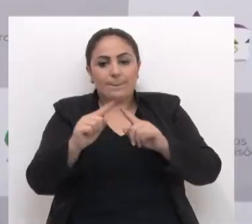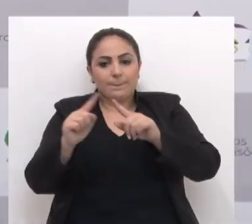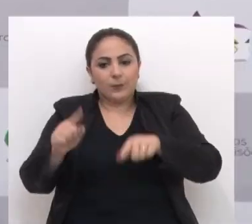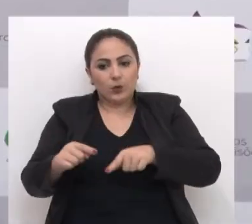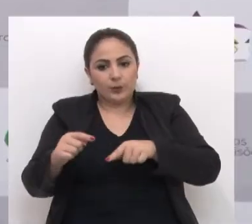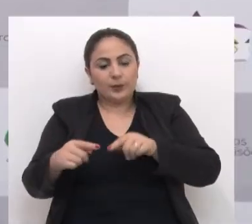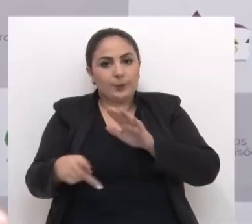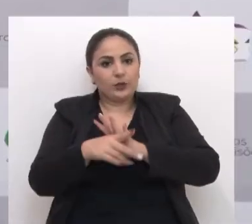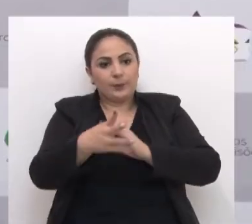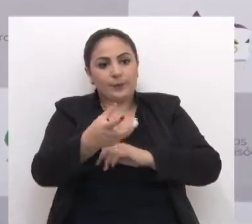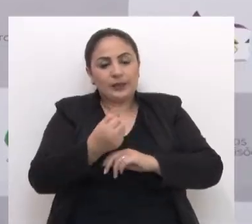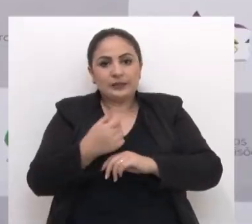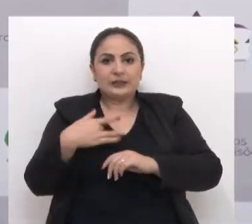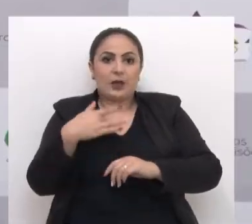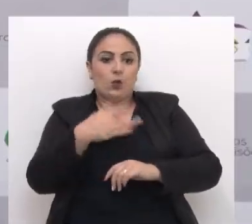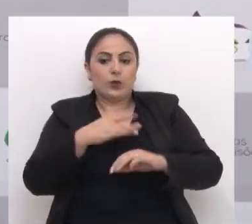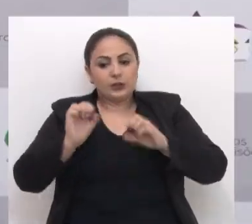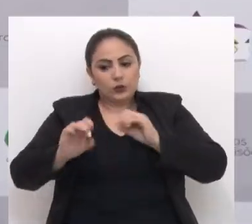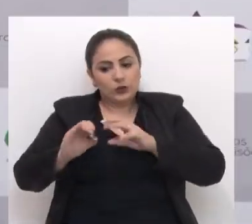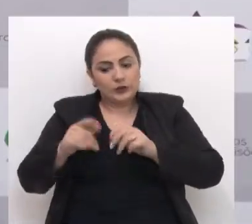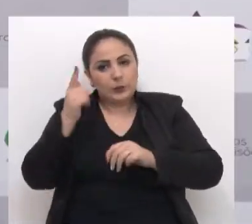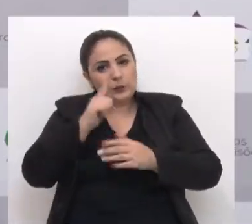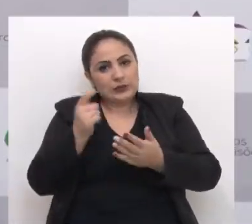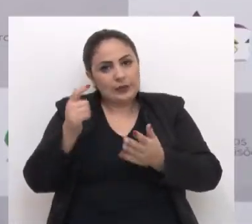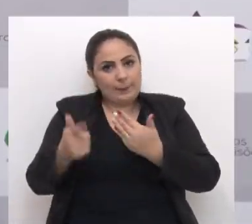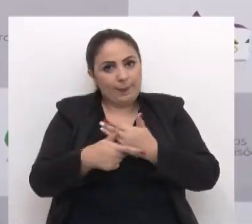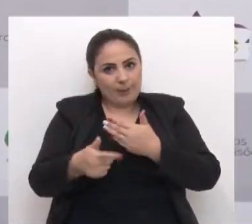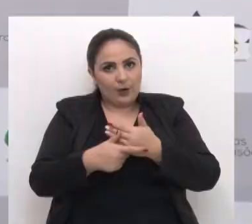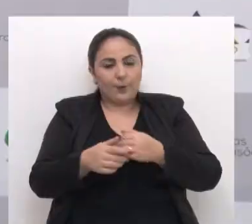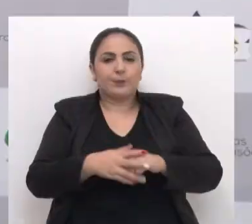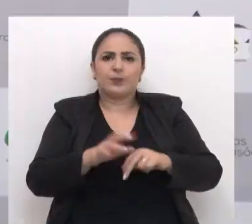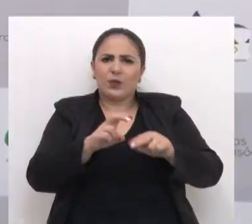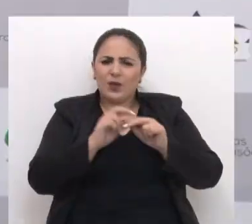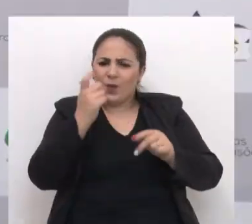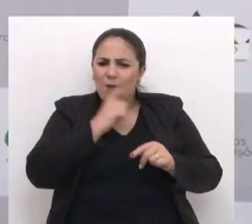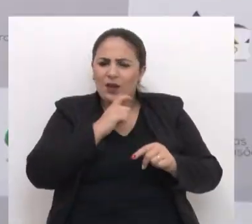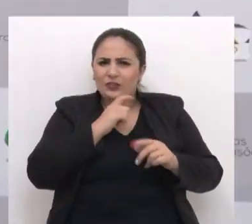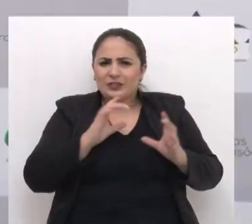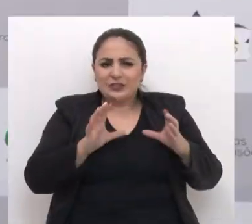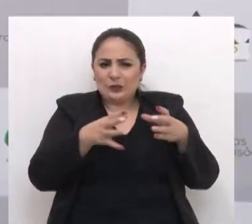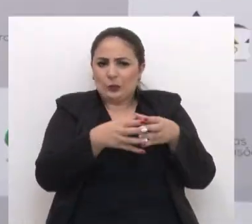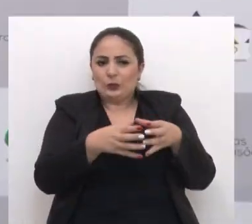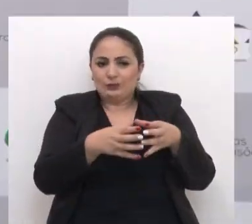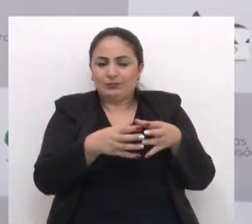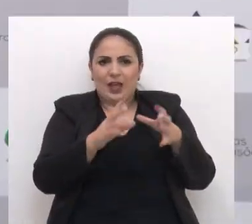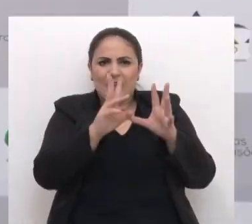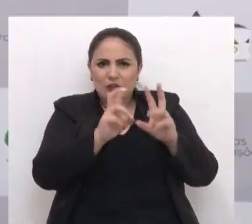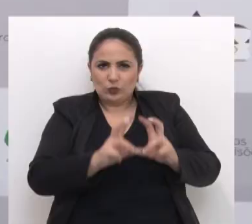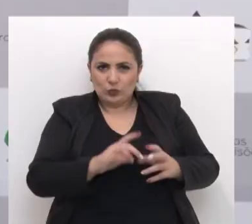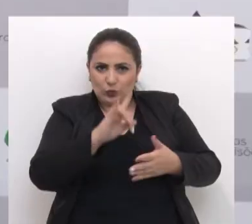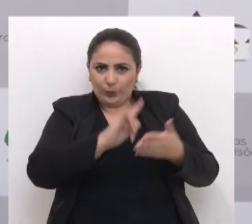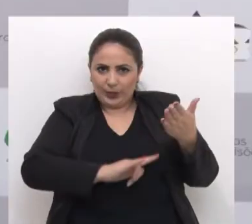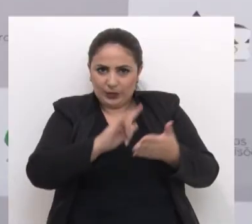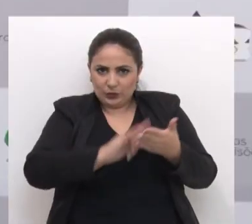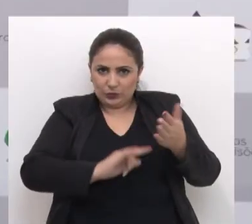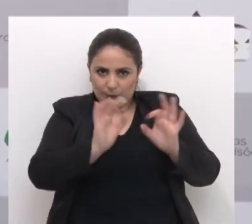serem retirados da saúde e educação para cumprir com esse papel. Então me parece que o pacote trata de muita